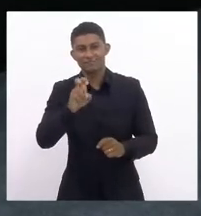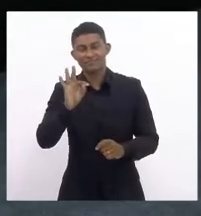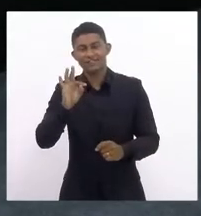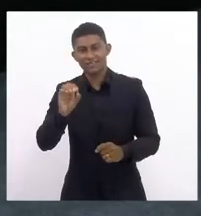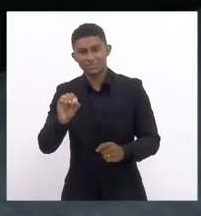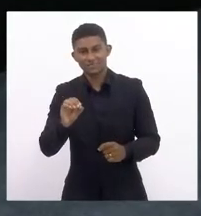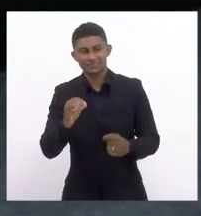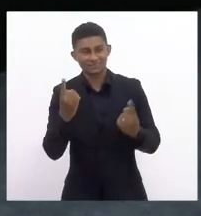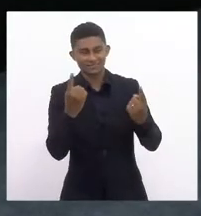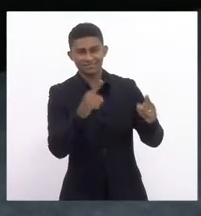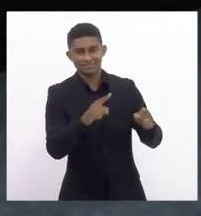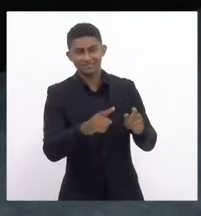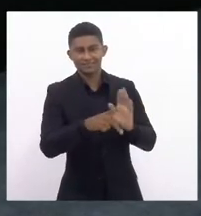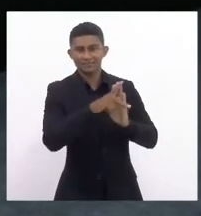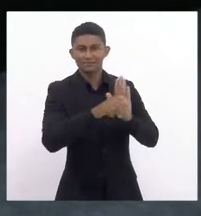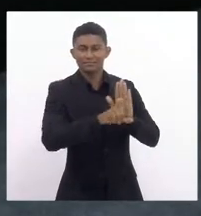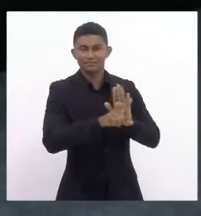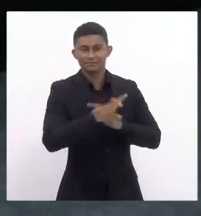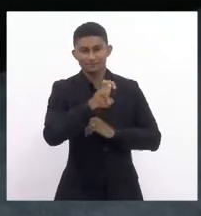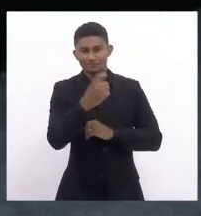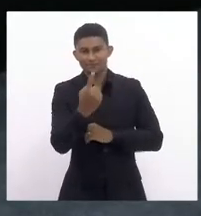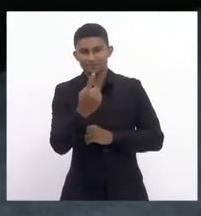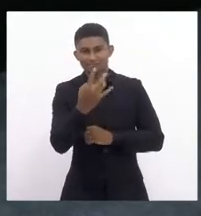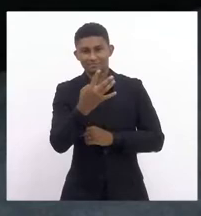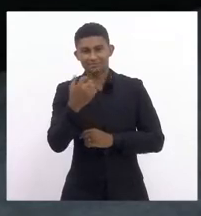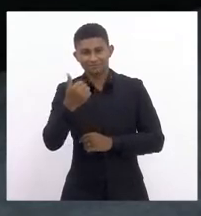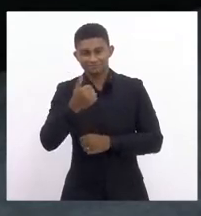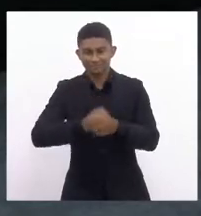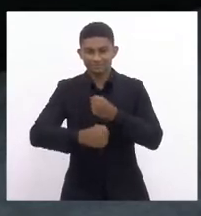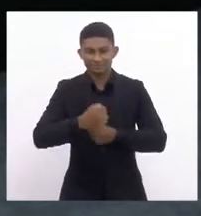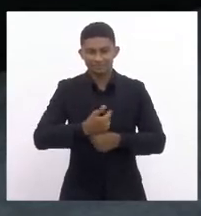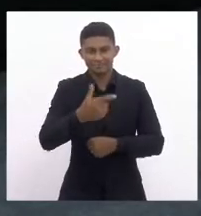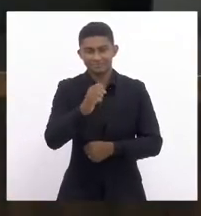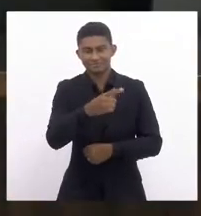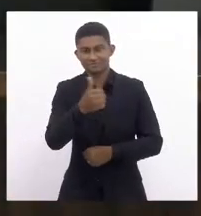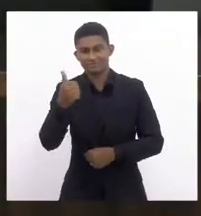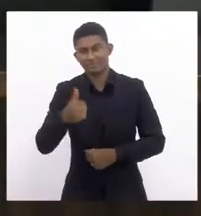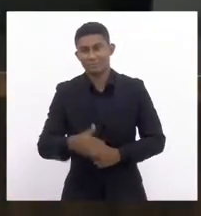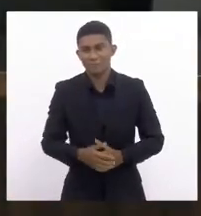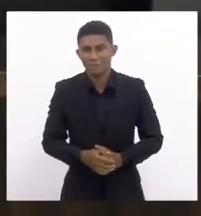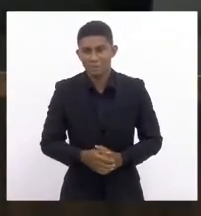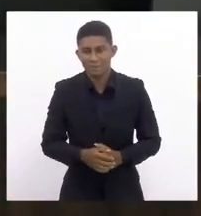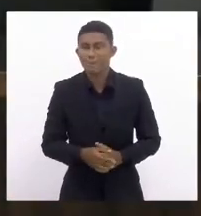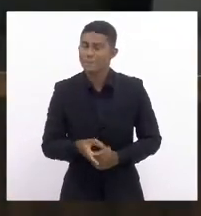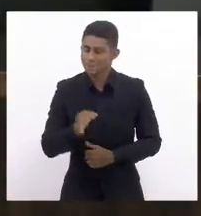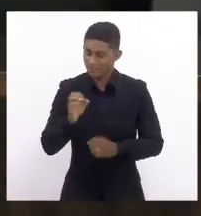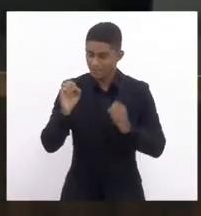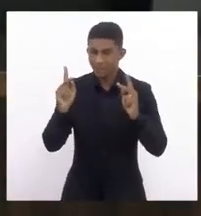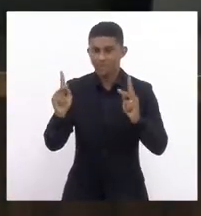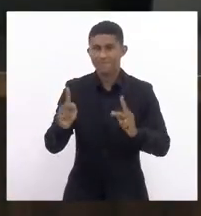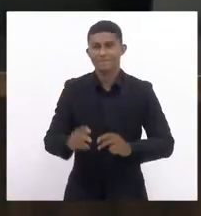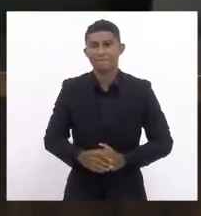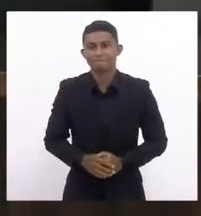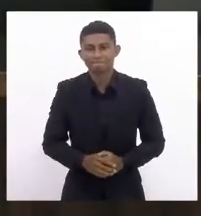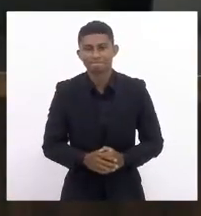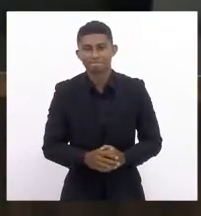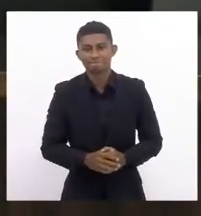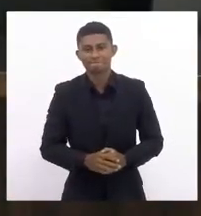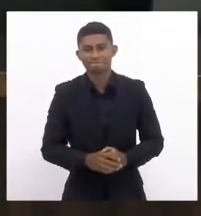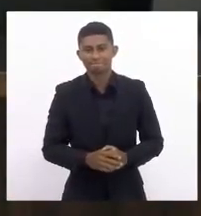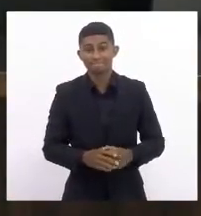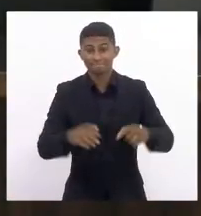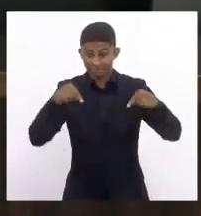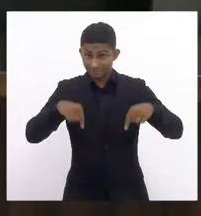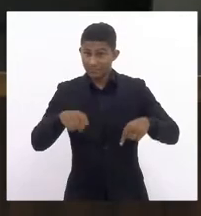ao projeto 5145 de 2021. Quem consignado está. Então, a presidência irá proclamar o